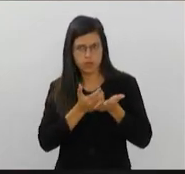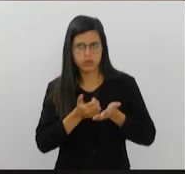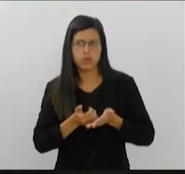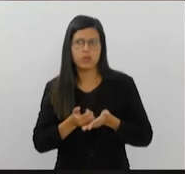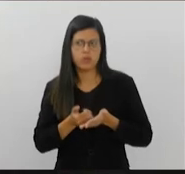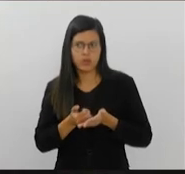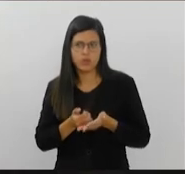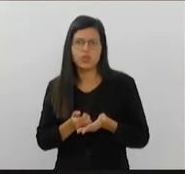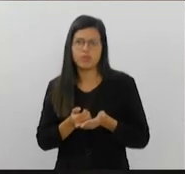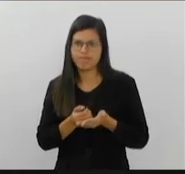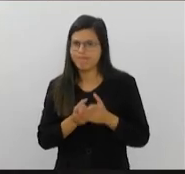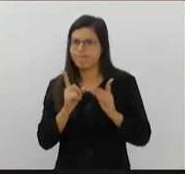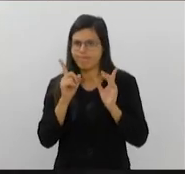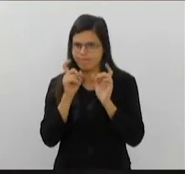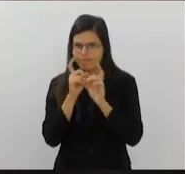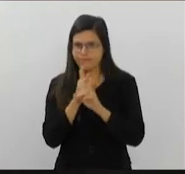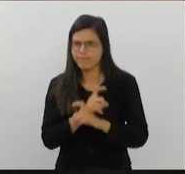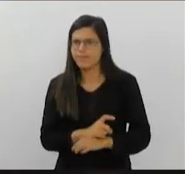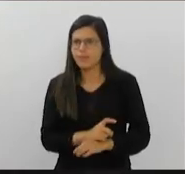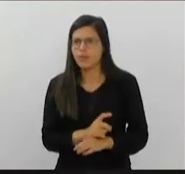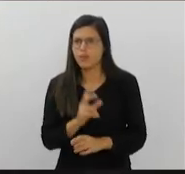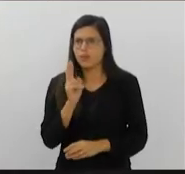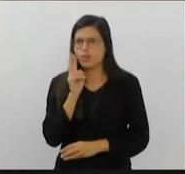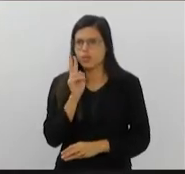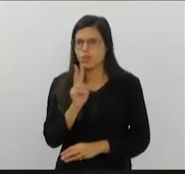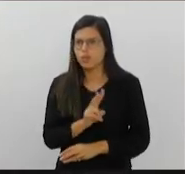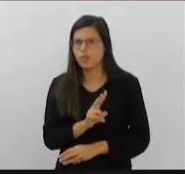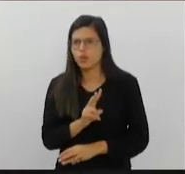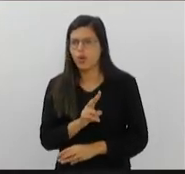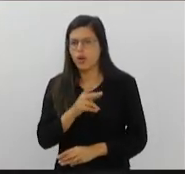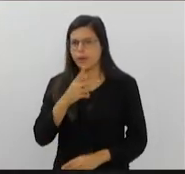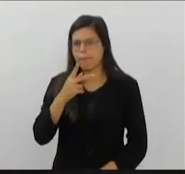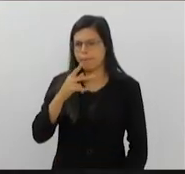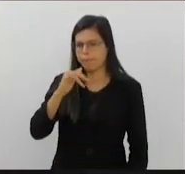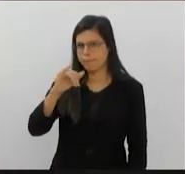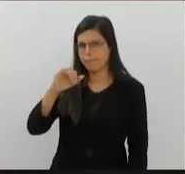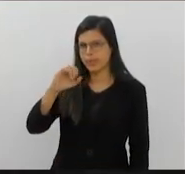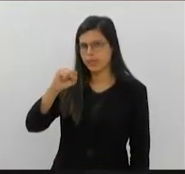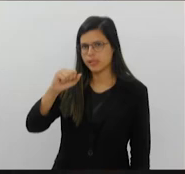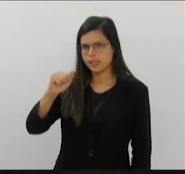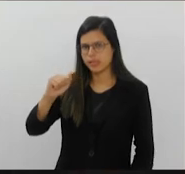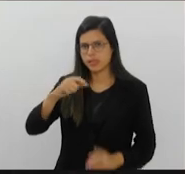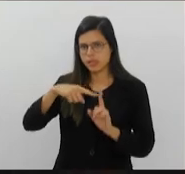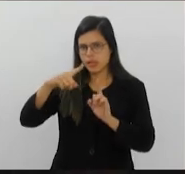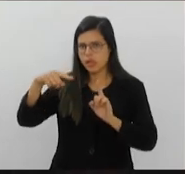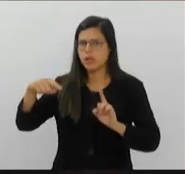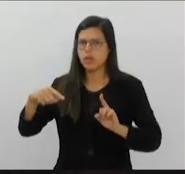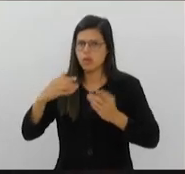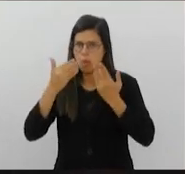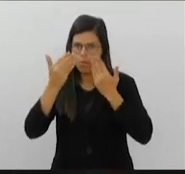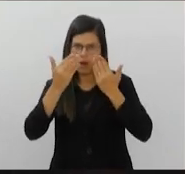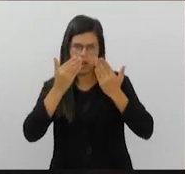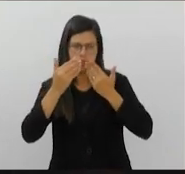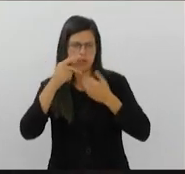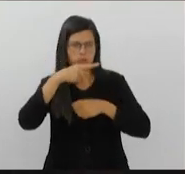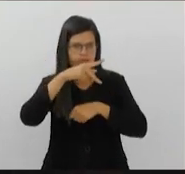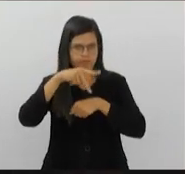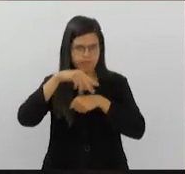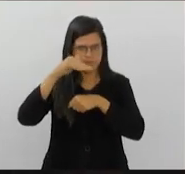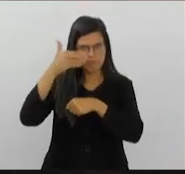catastróficos, se assim eu posso dizer, quando a gente olha a matriz do PISA, quando a gente faz algumas comparações internacionais. E